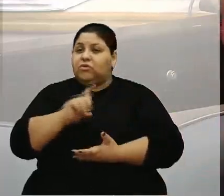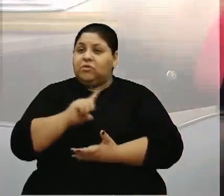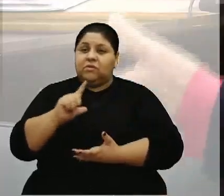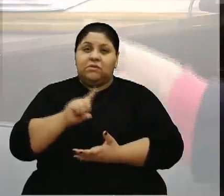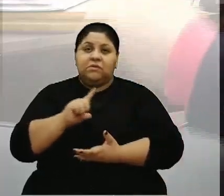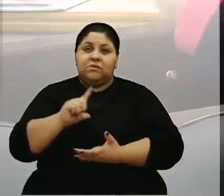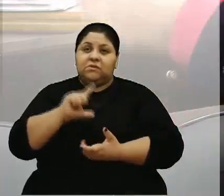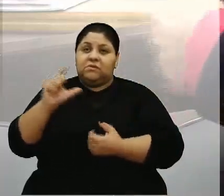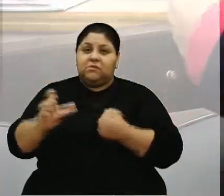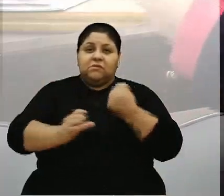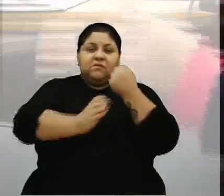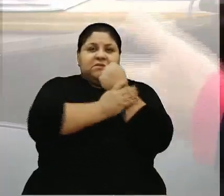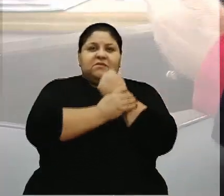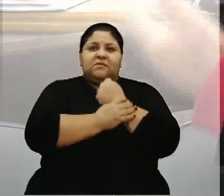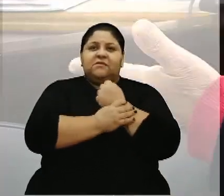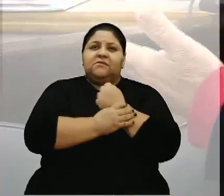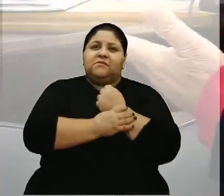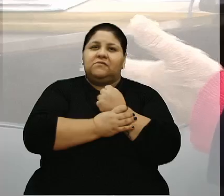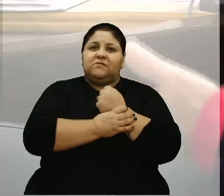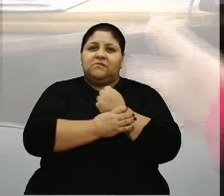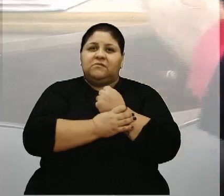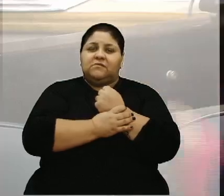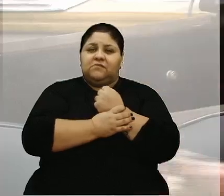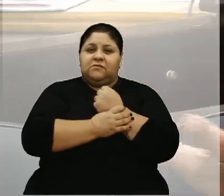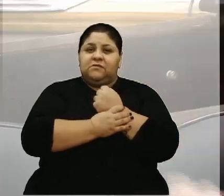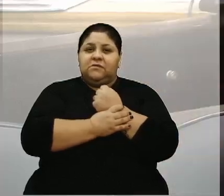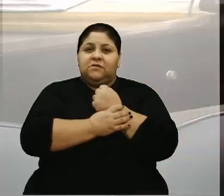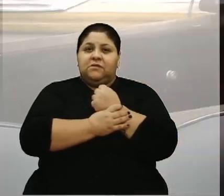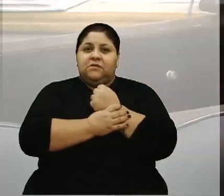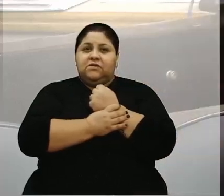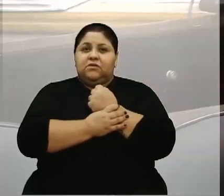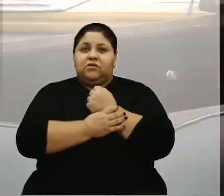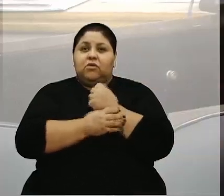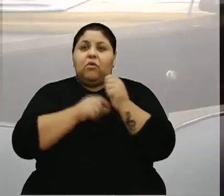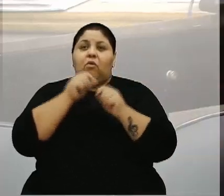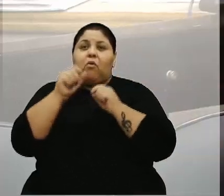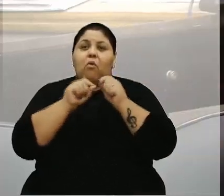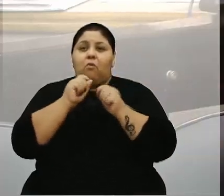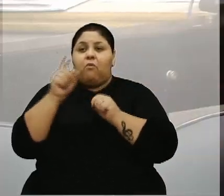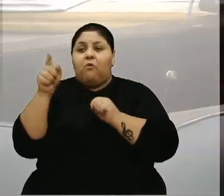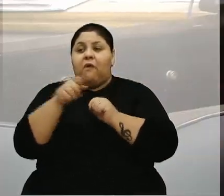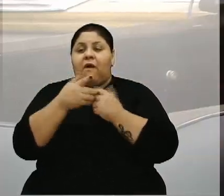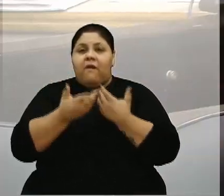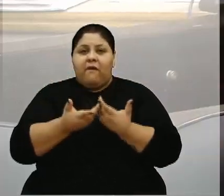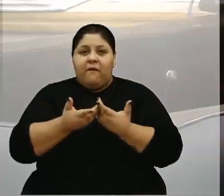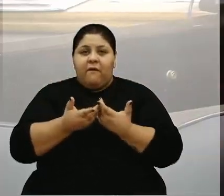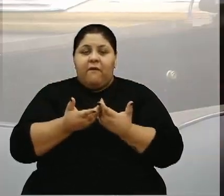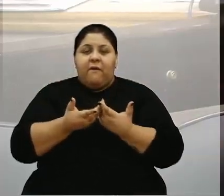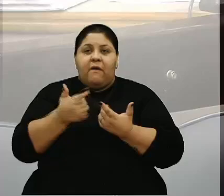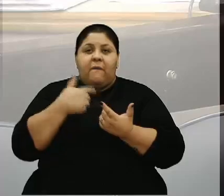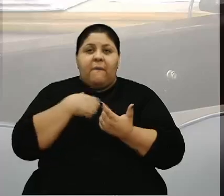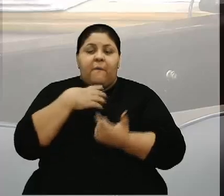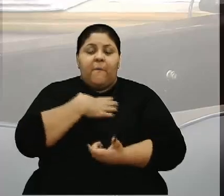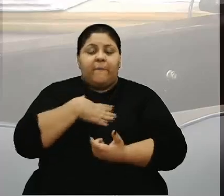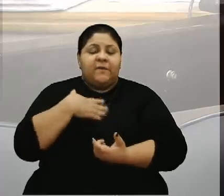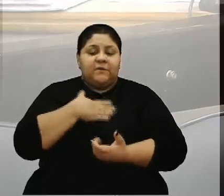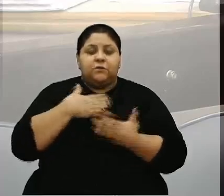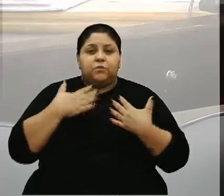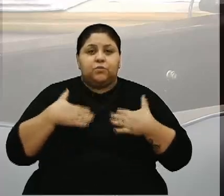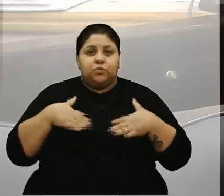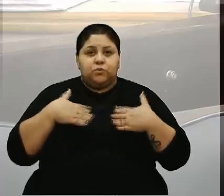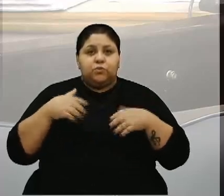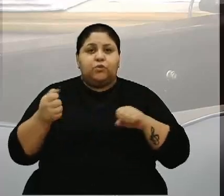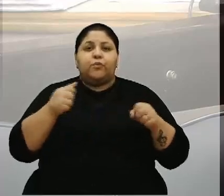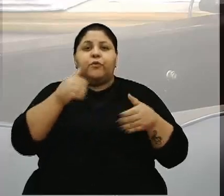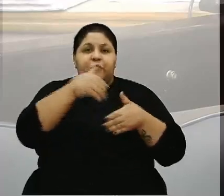a garantia enfim, de uma segurança como deveria ser. Mas me sinto muito confortável de poder